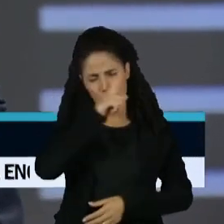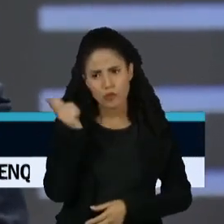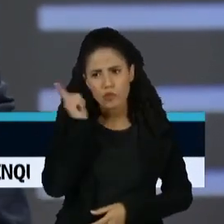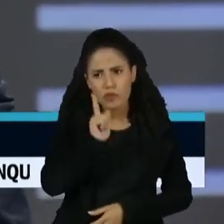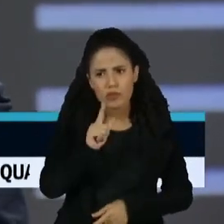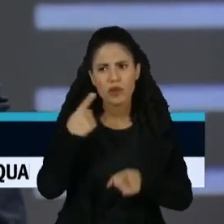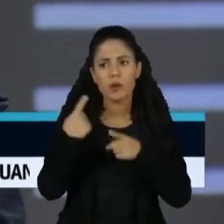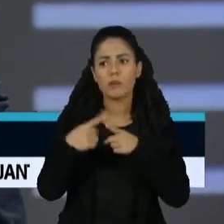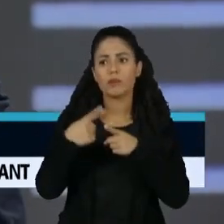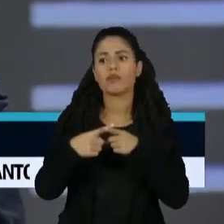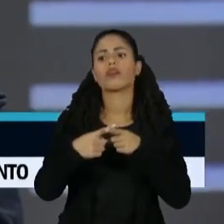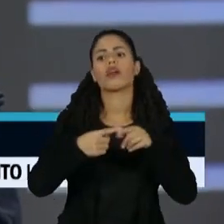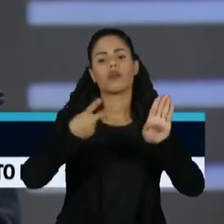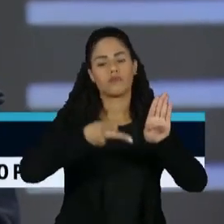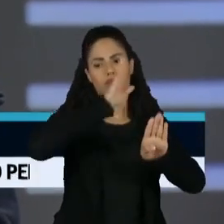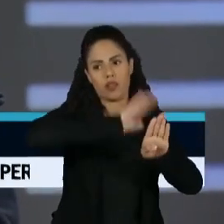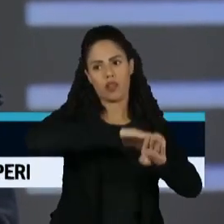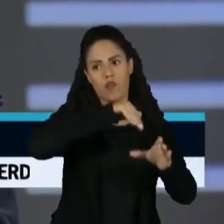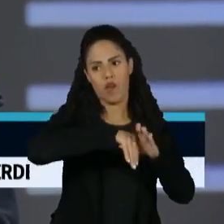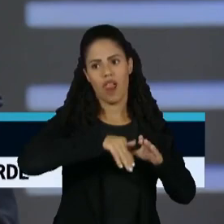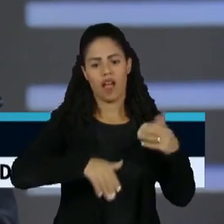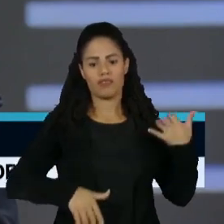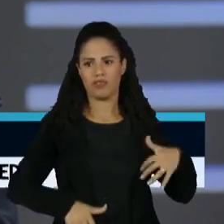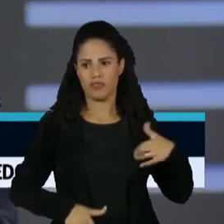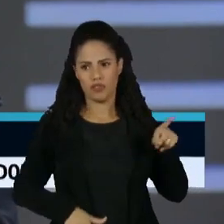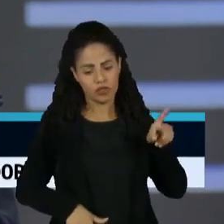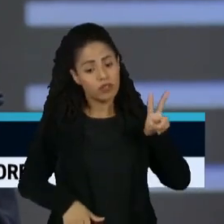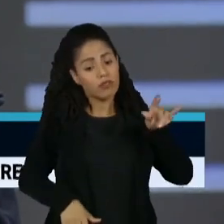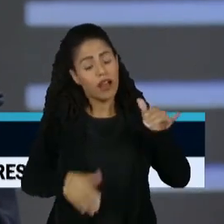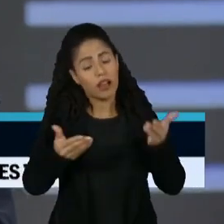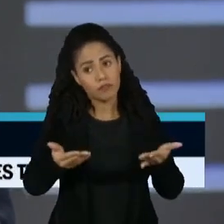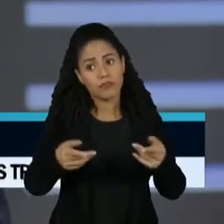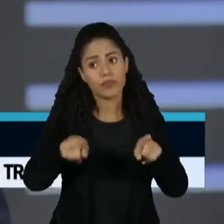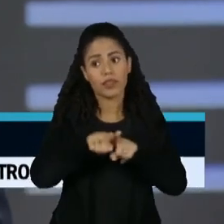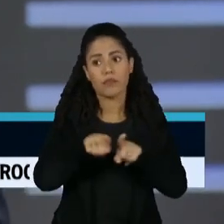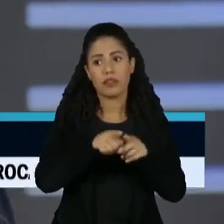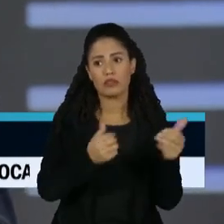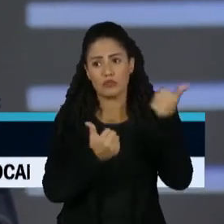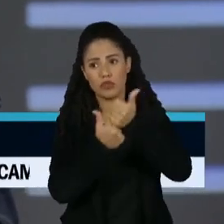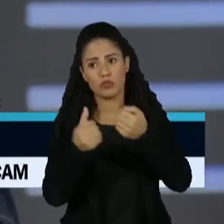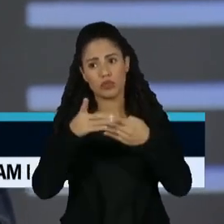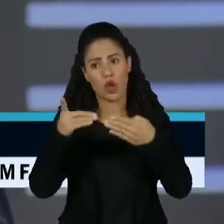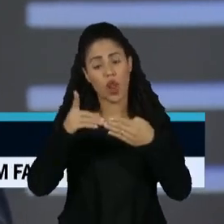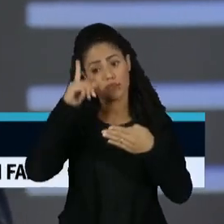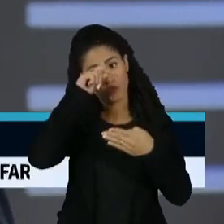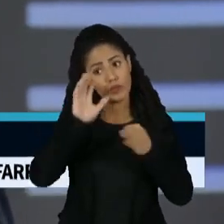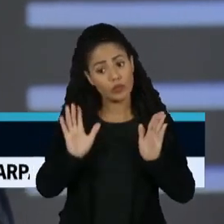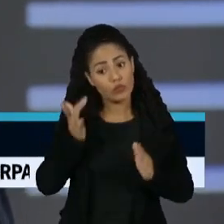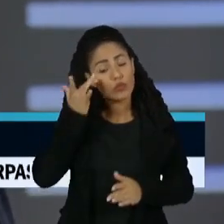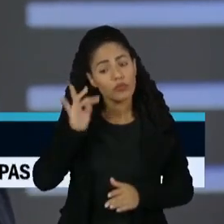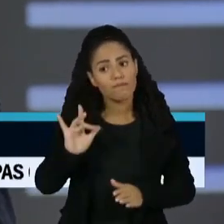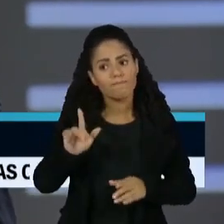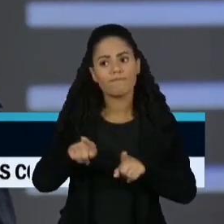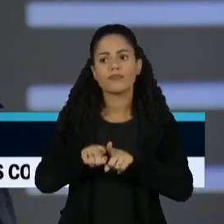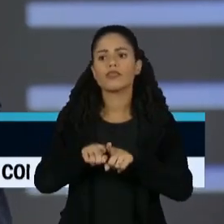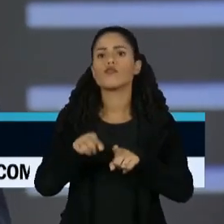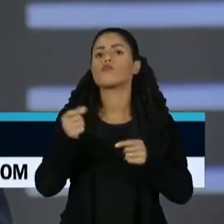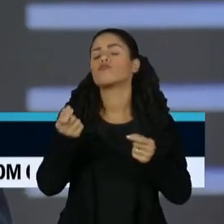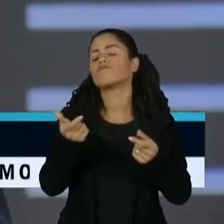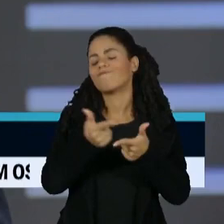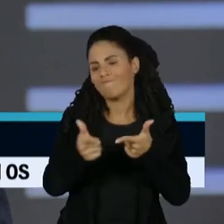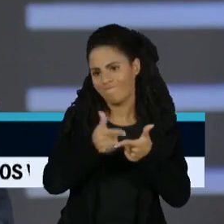Que os dois vão para o segundo turno é bastante provável. Agora, a questão que se coloca é o Christopher Nisson mais a capitalização pelo país,